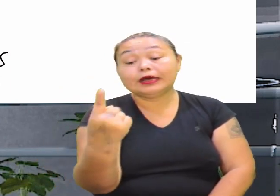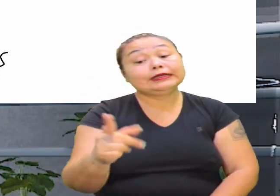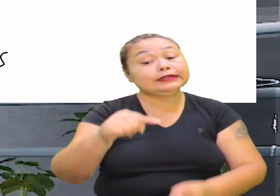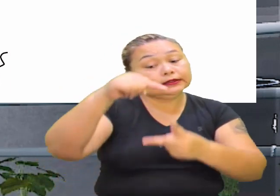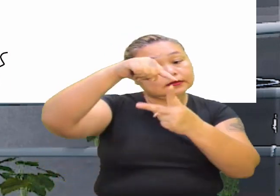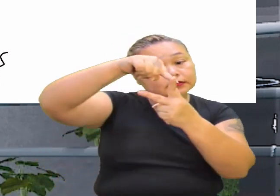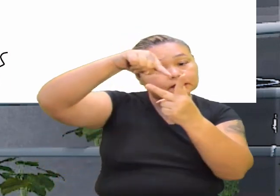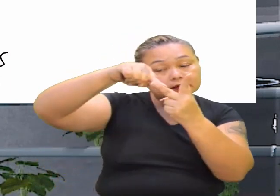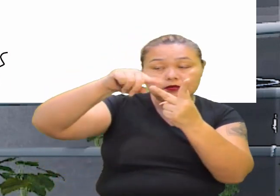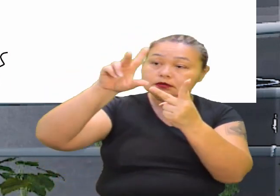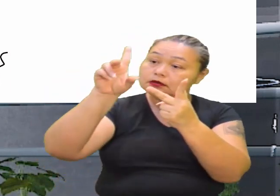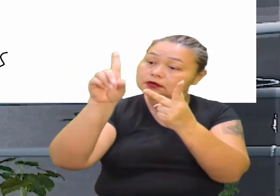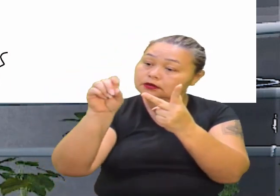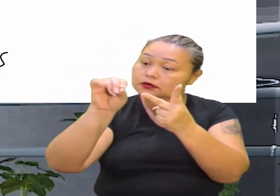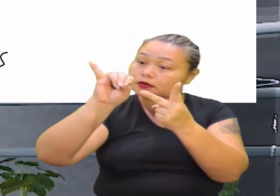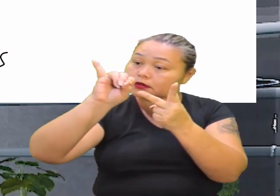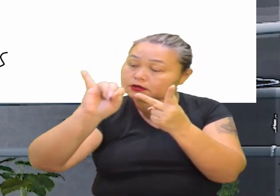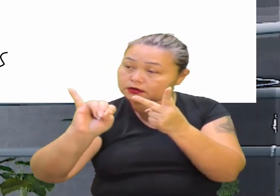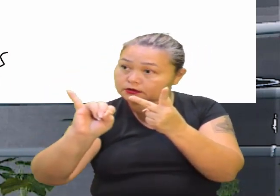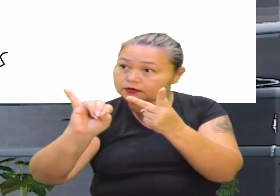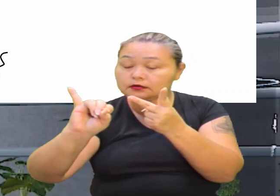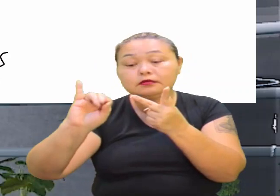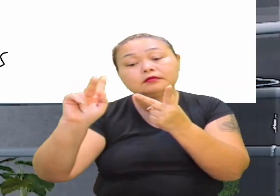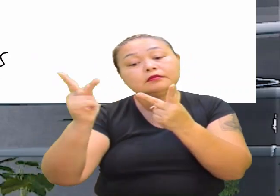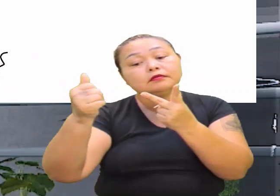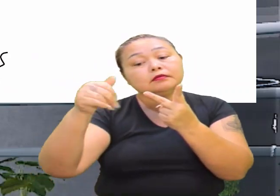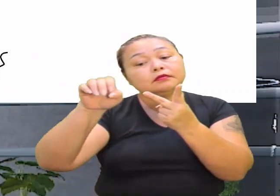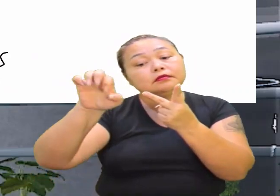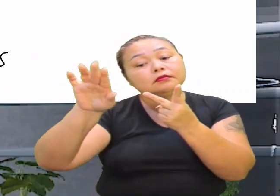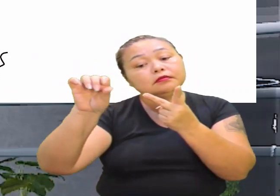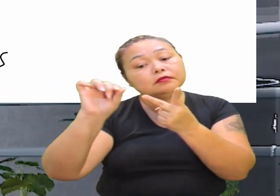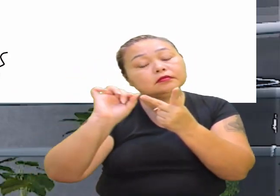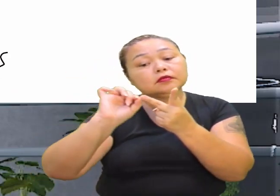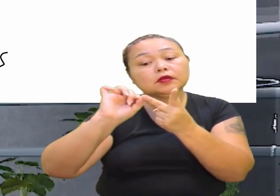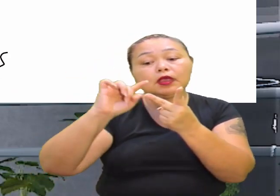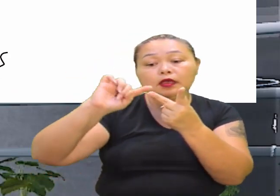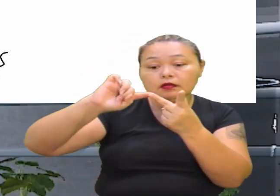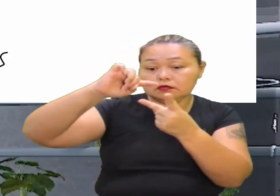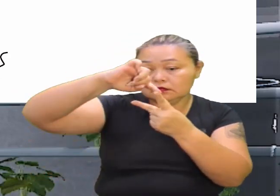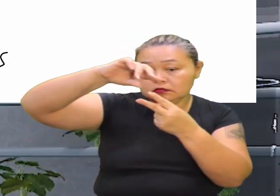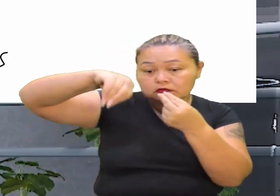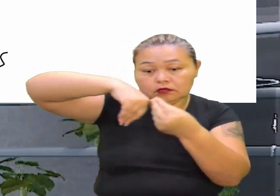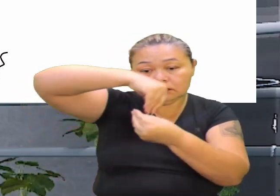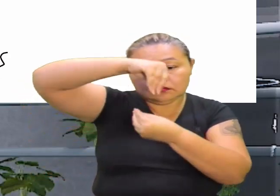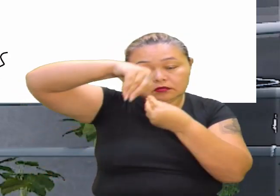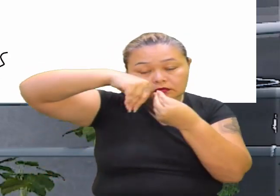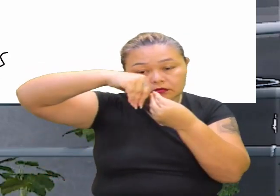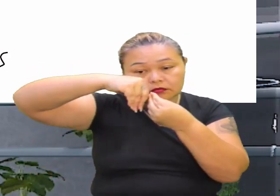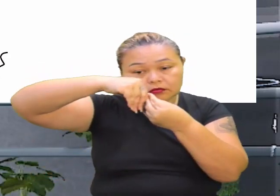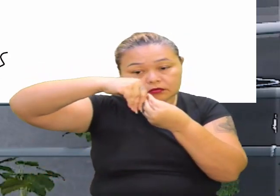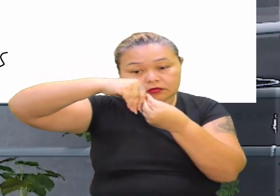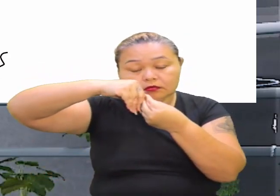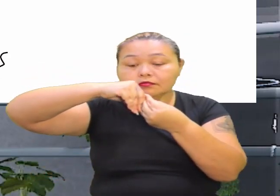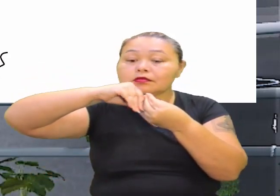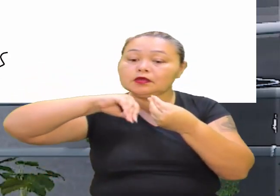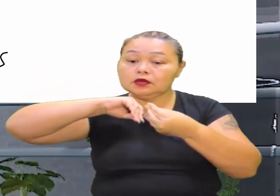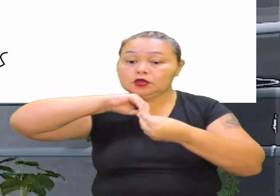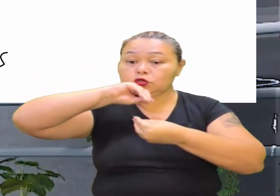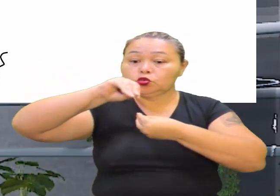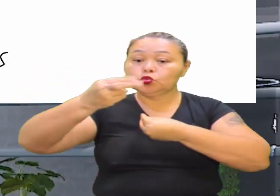Dihibridismo, duas vezes heterozigoto. Ele é heterozigoto com eficiência nutricional